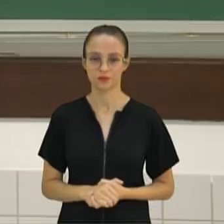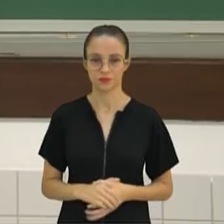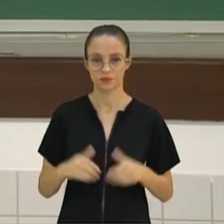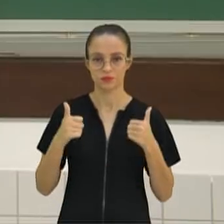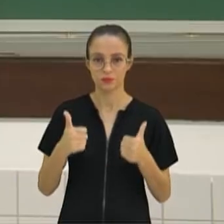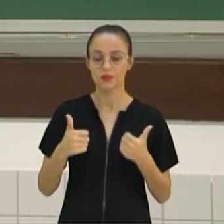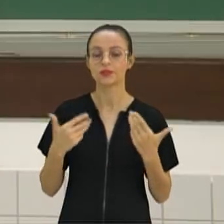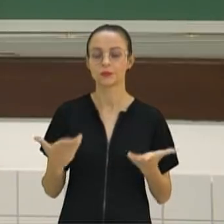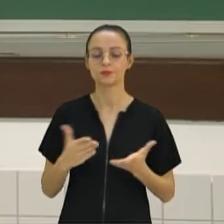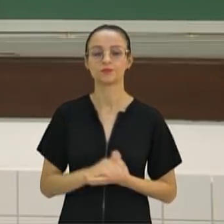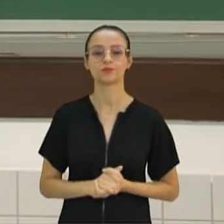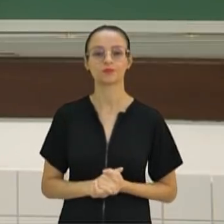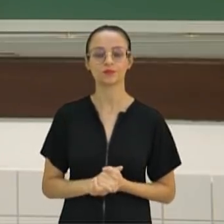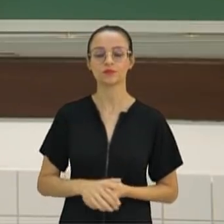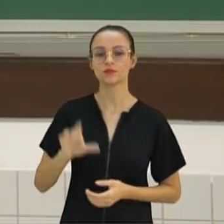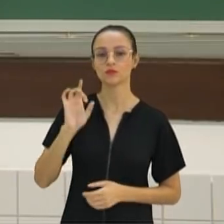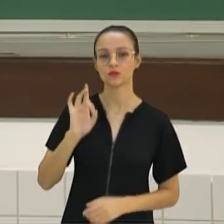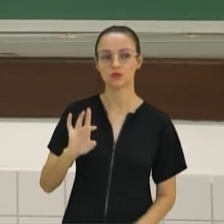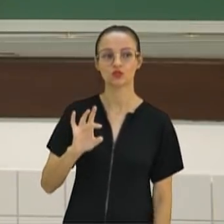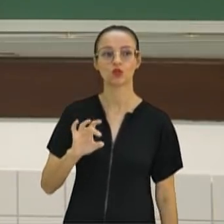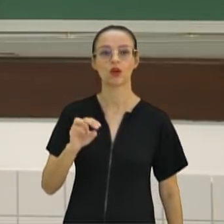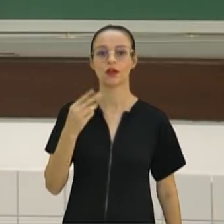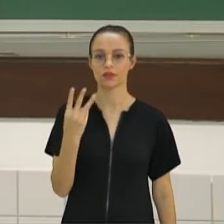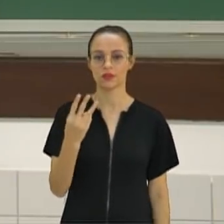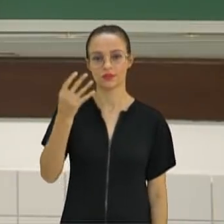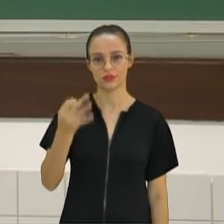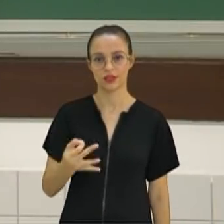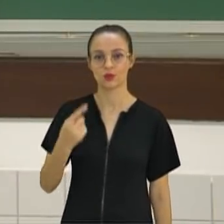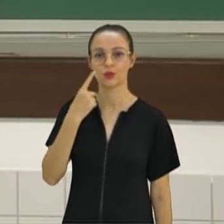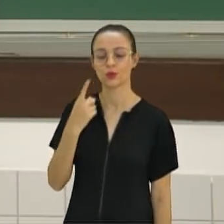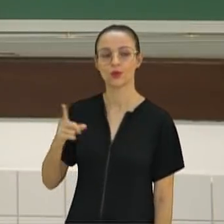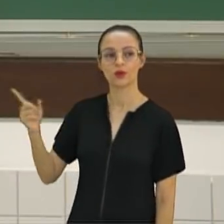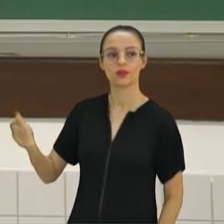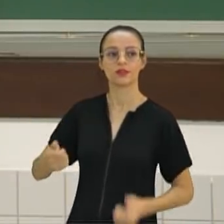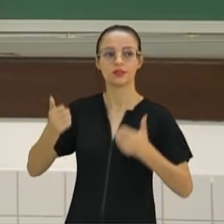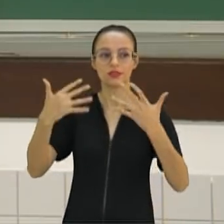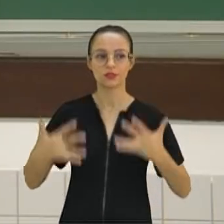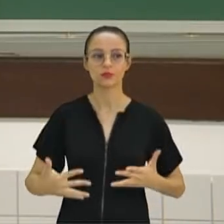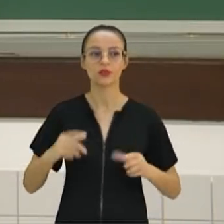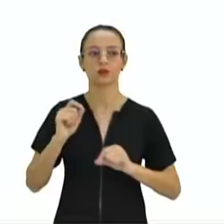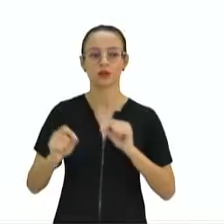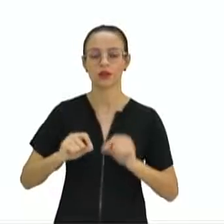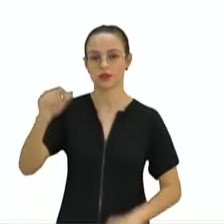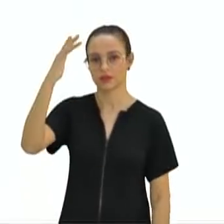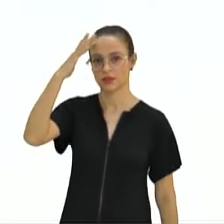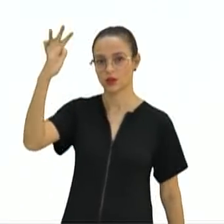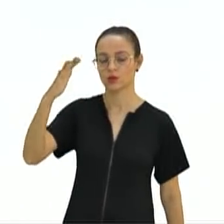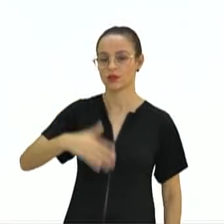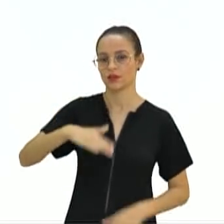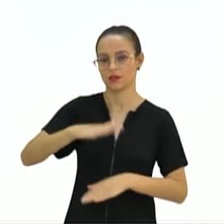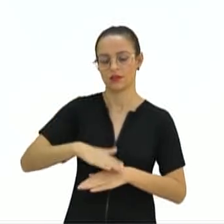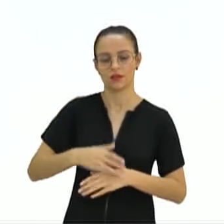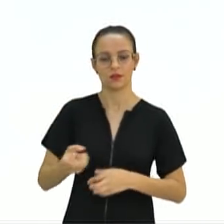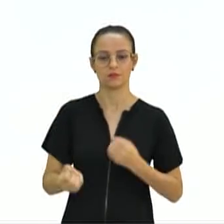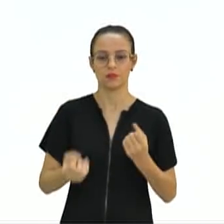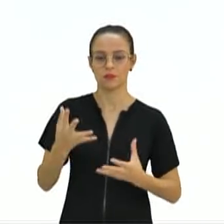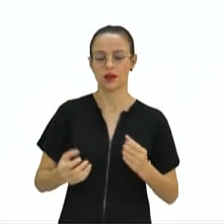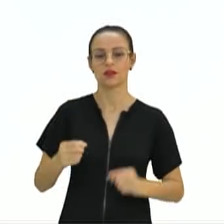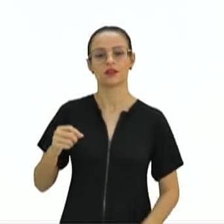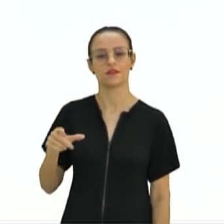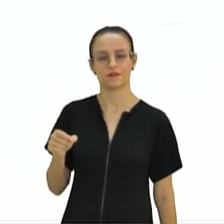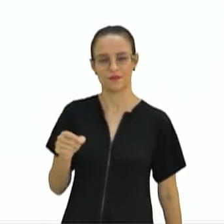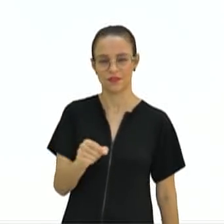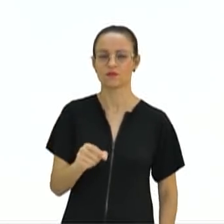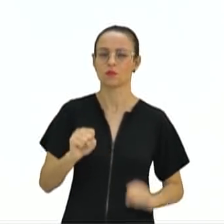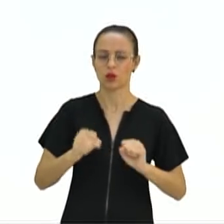Então, beleza, gente. Apenas a terceira afirmativa é correta, que é aquela que fala que a teoria da geração espontânea afirma que os seres vivos podem nascer